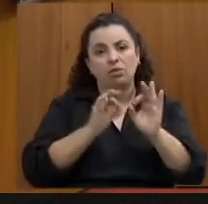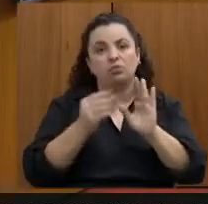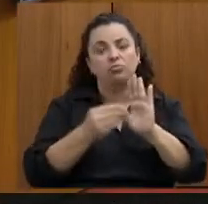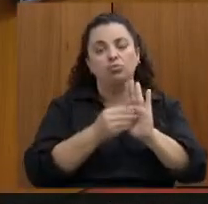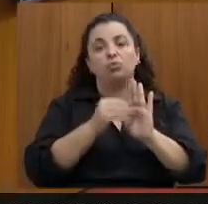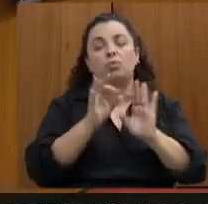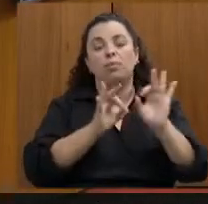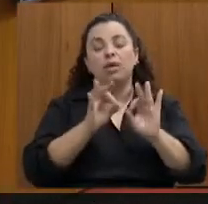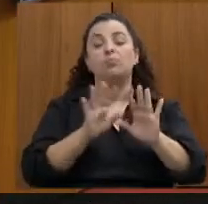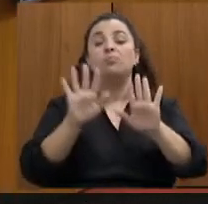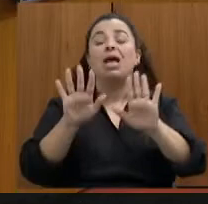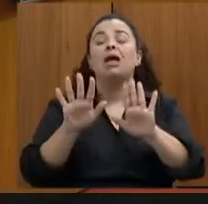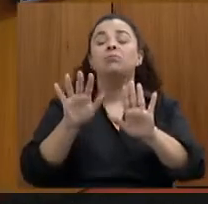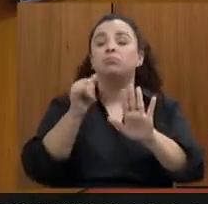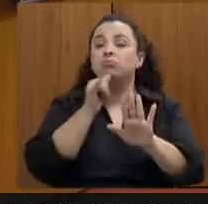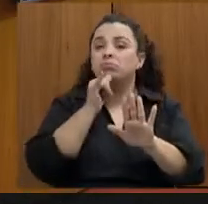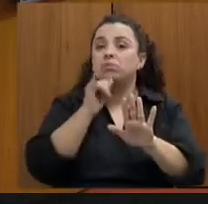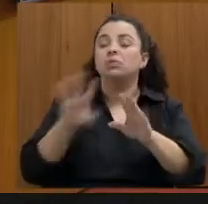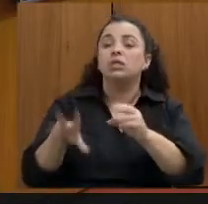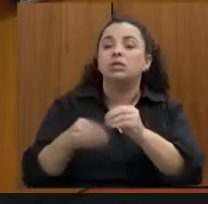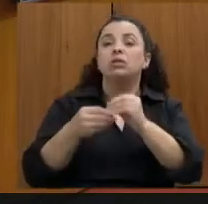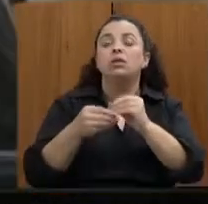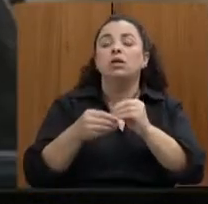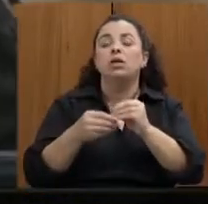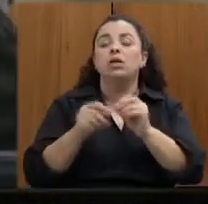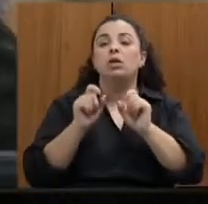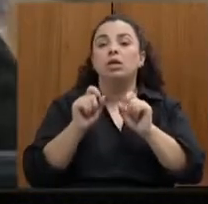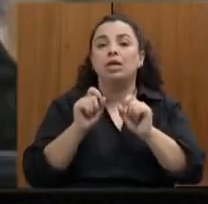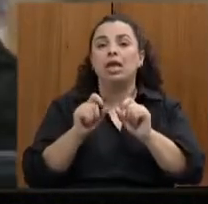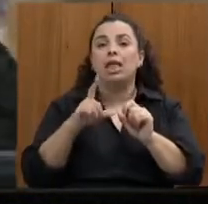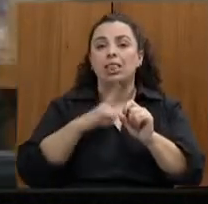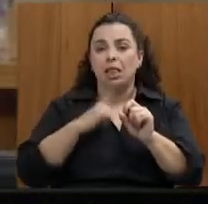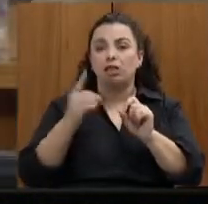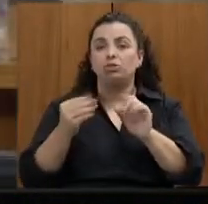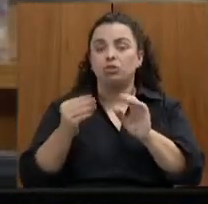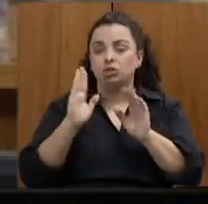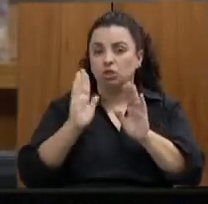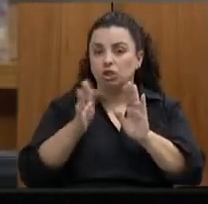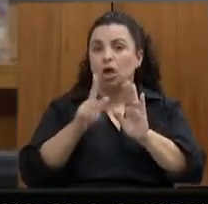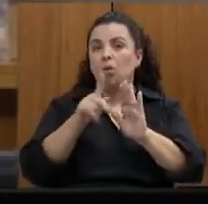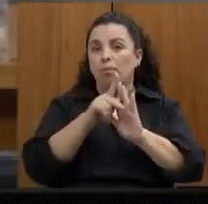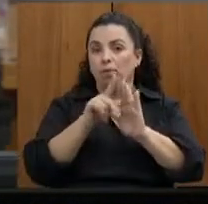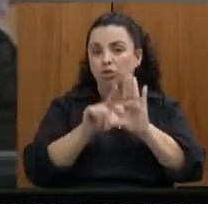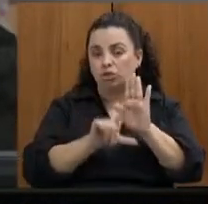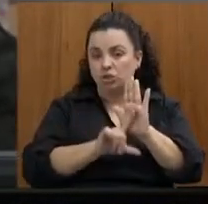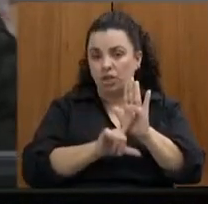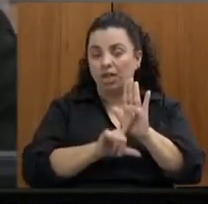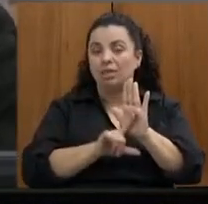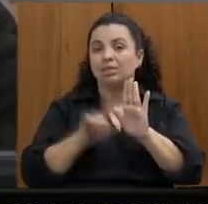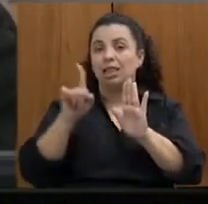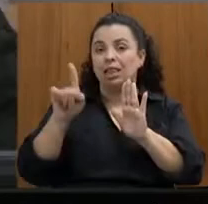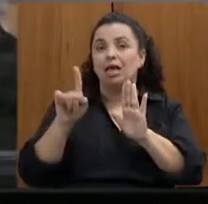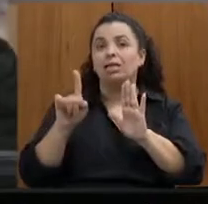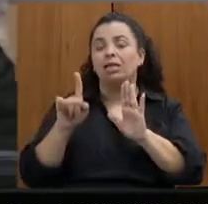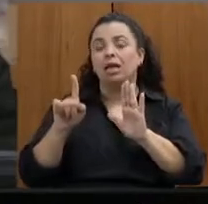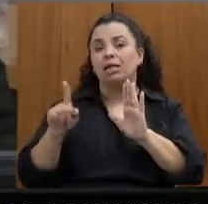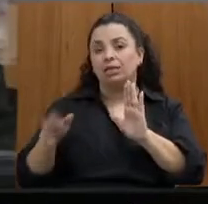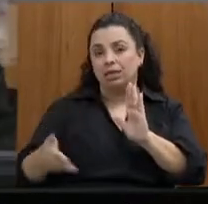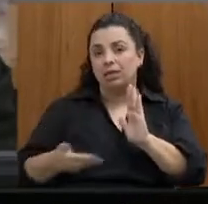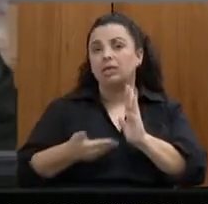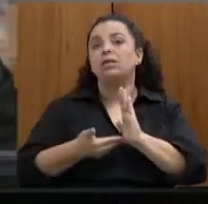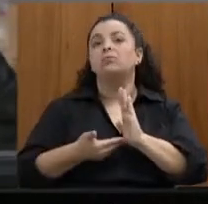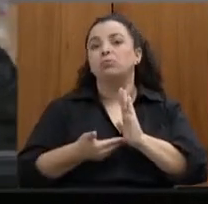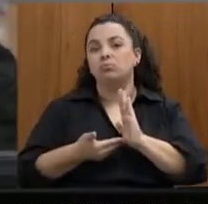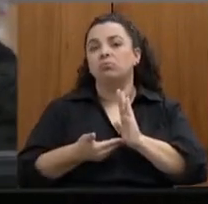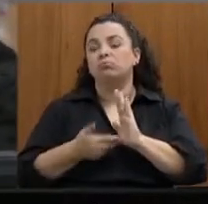Ah, eu queria falar uma coisa. Ah, deputado, queria também falar que está um projeto de lei na Câmara dos Deputados em